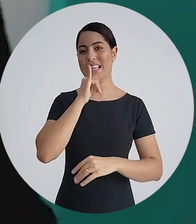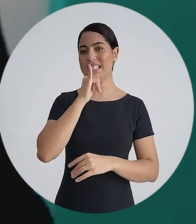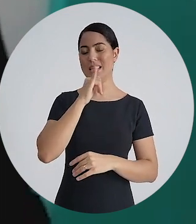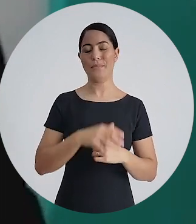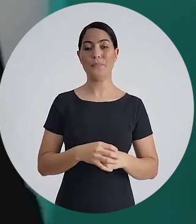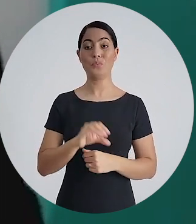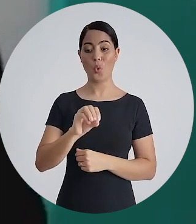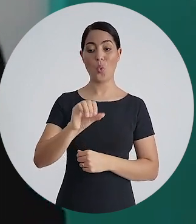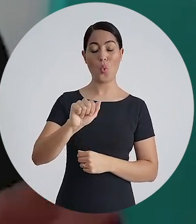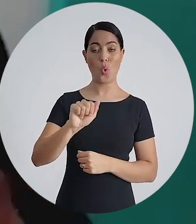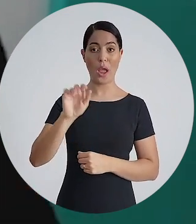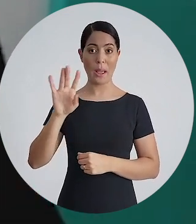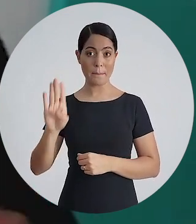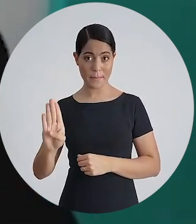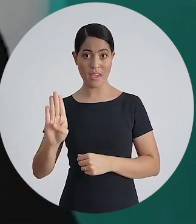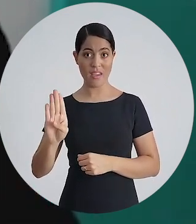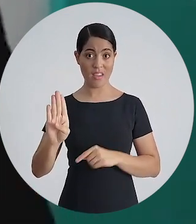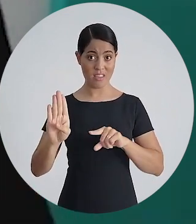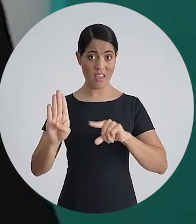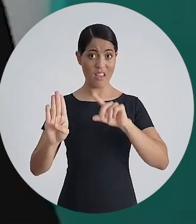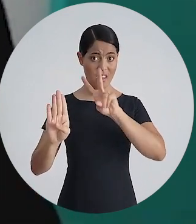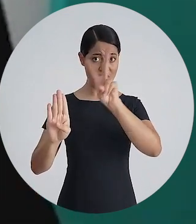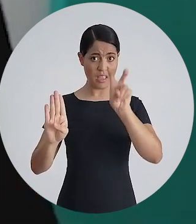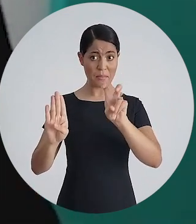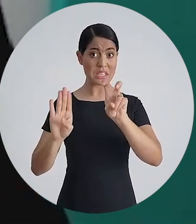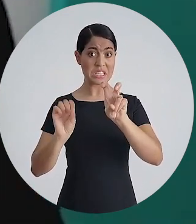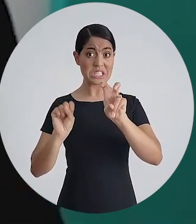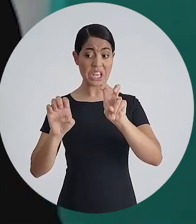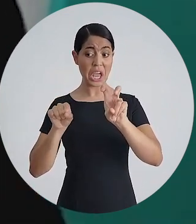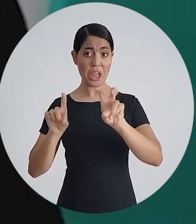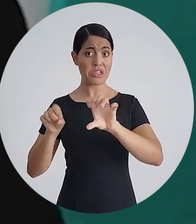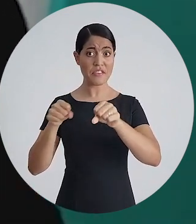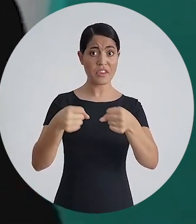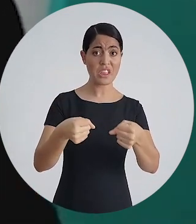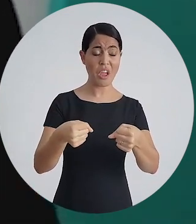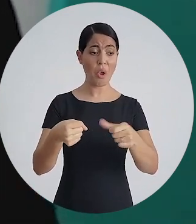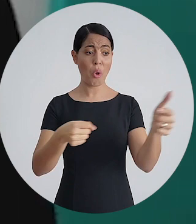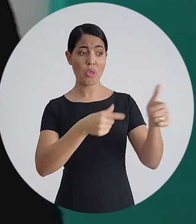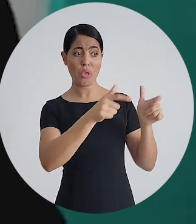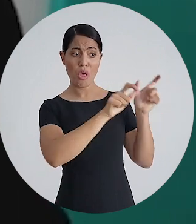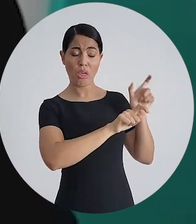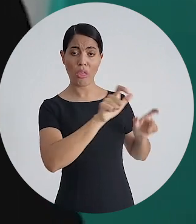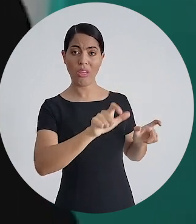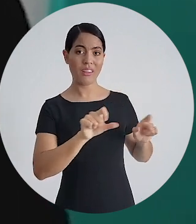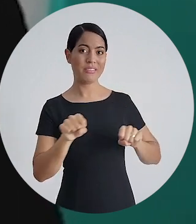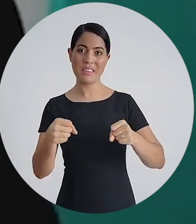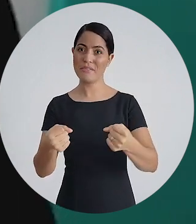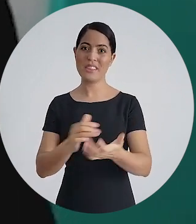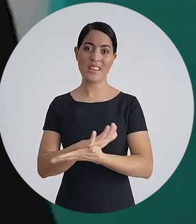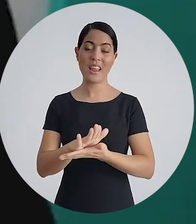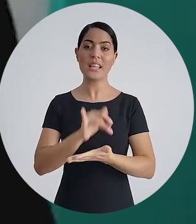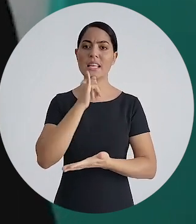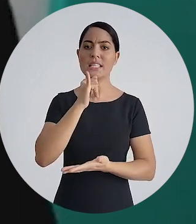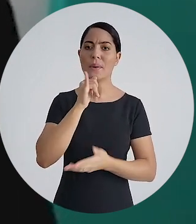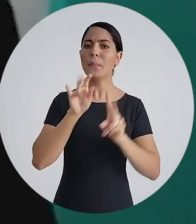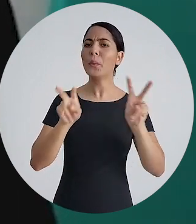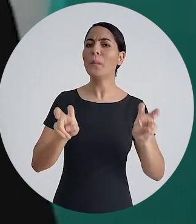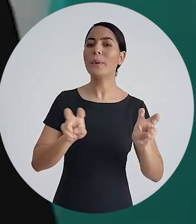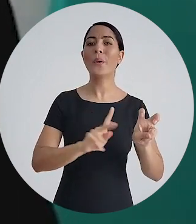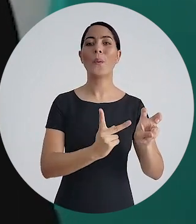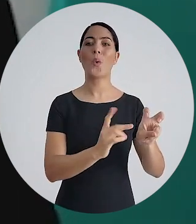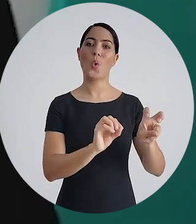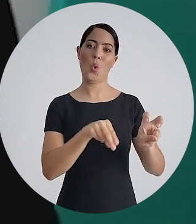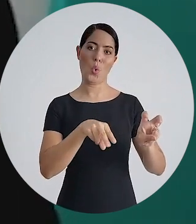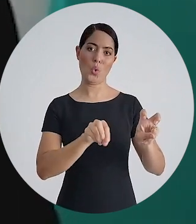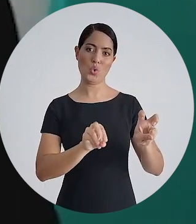há um tema, se a OAB não defender, ninguém defenderá, são os honorários dos advogados. Porque